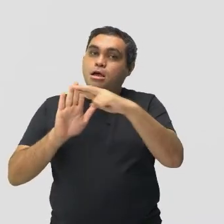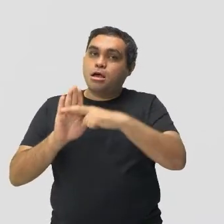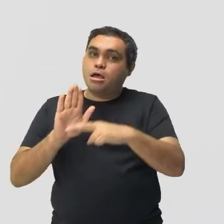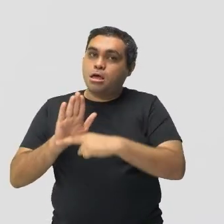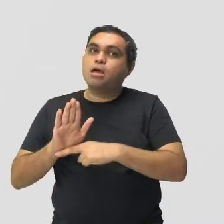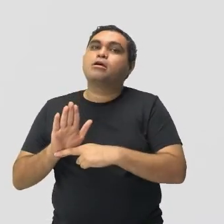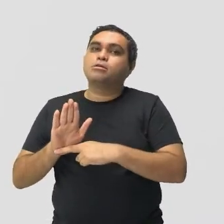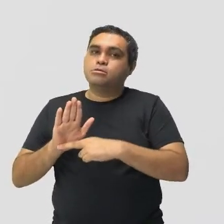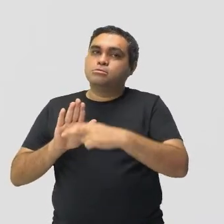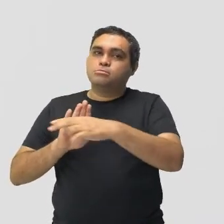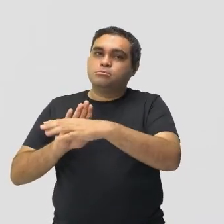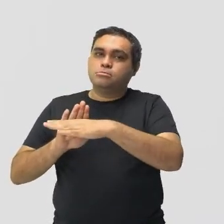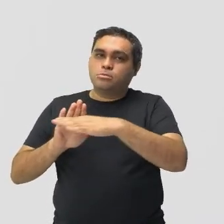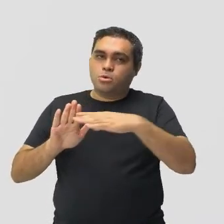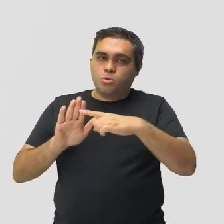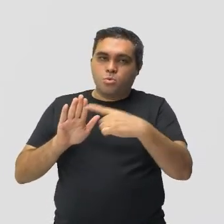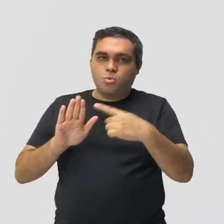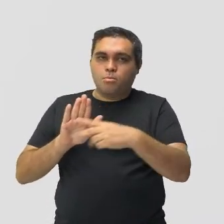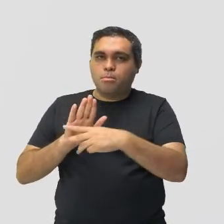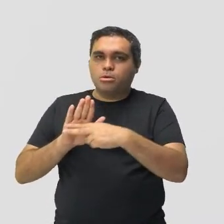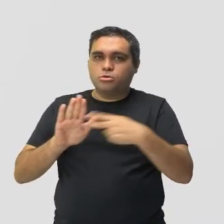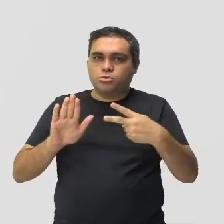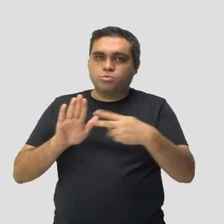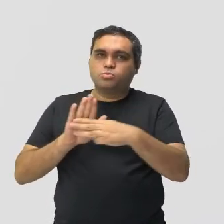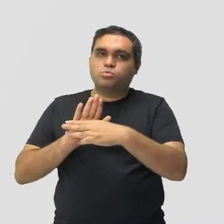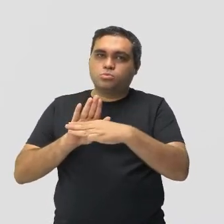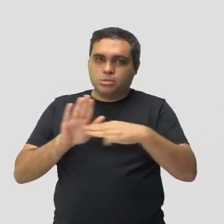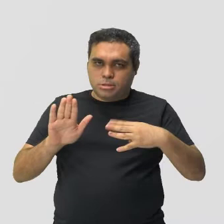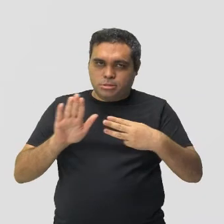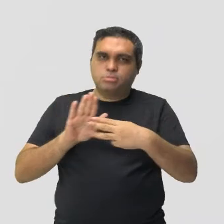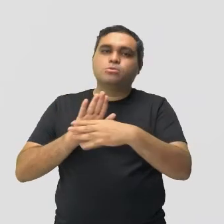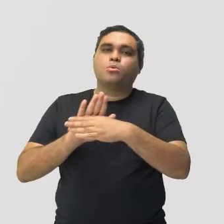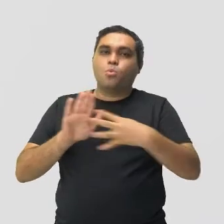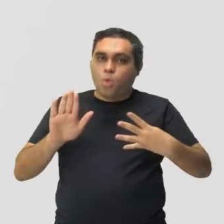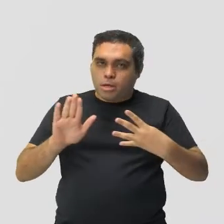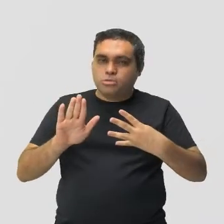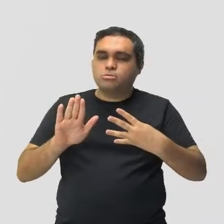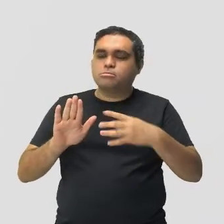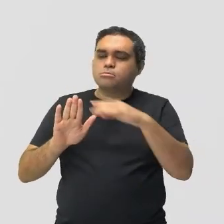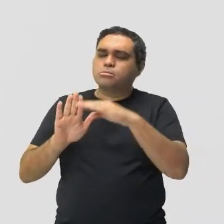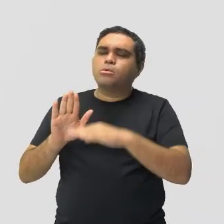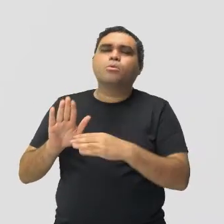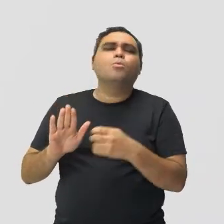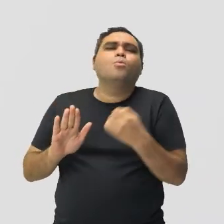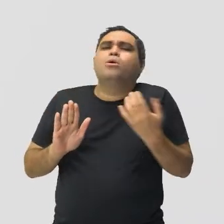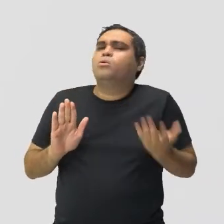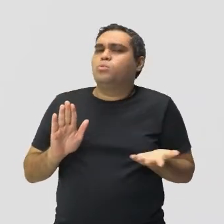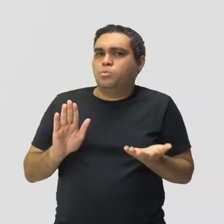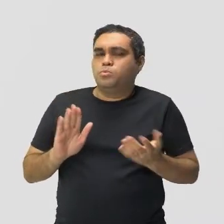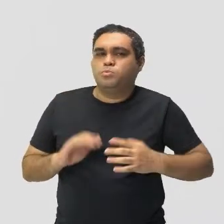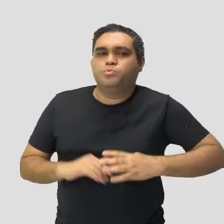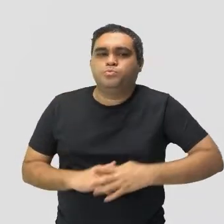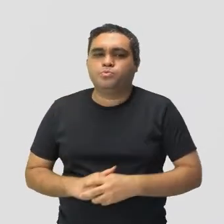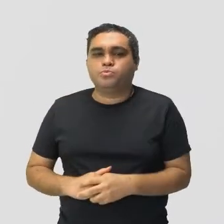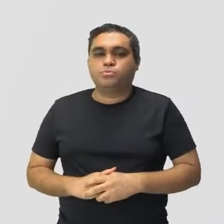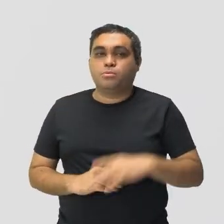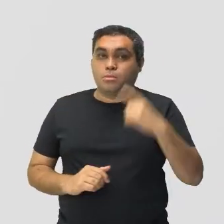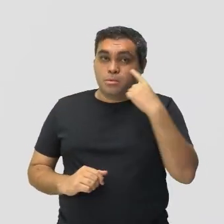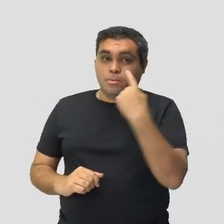a produção do conhecimento no seu racionalismo. Quais são essas regras? Vamos ver aqui,